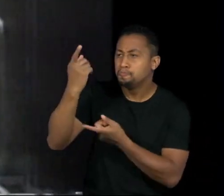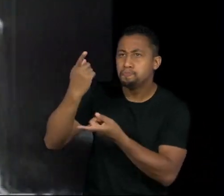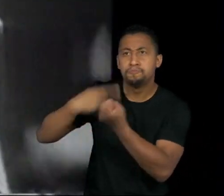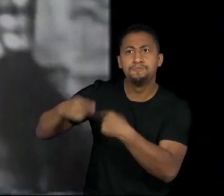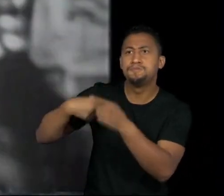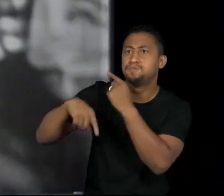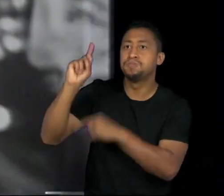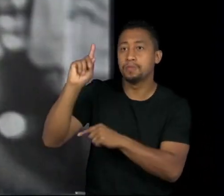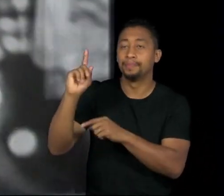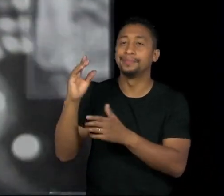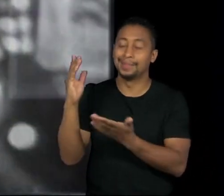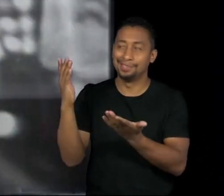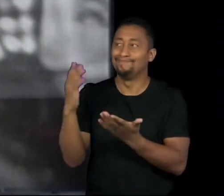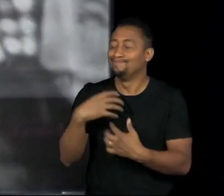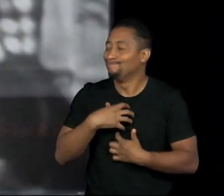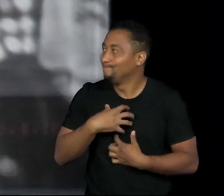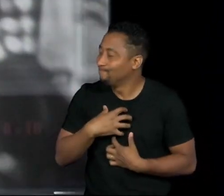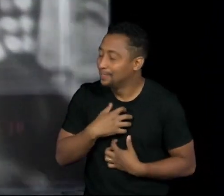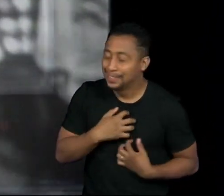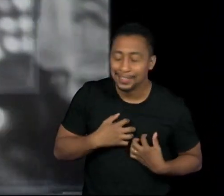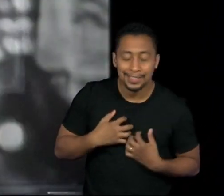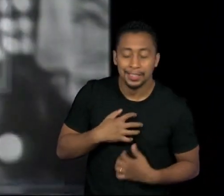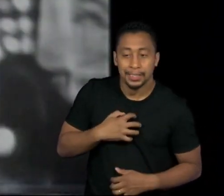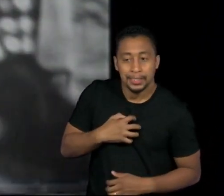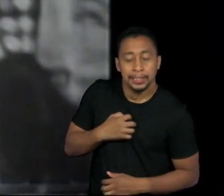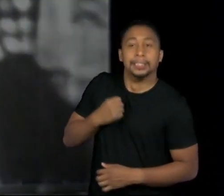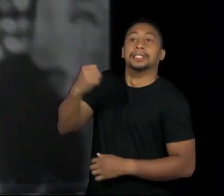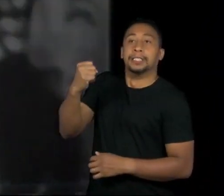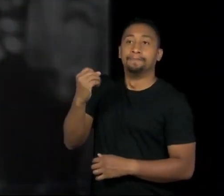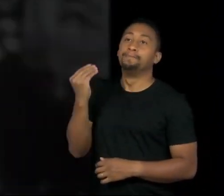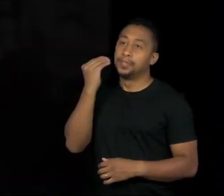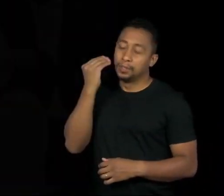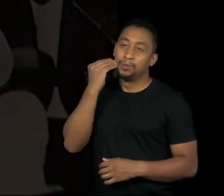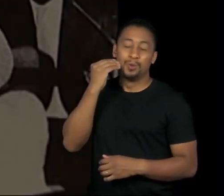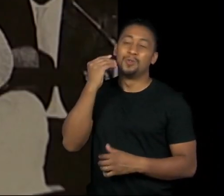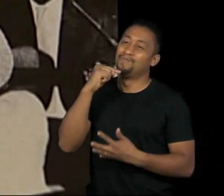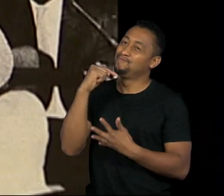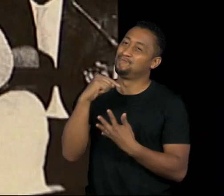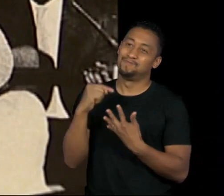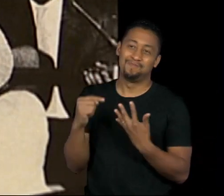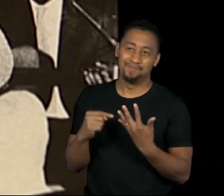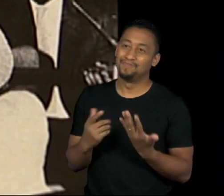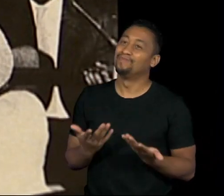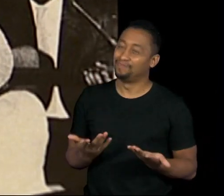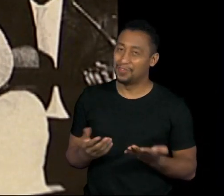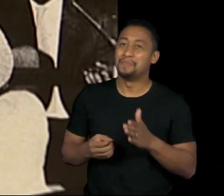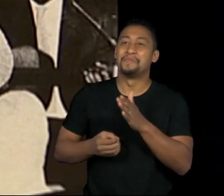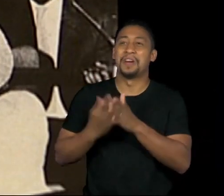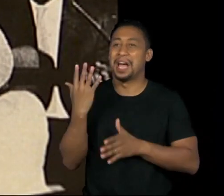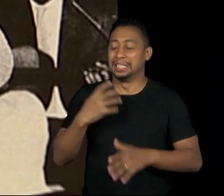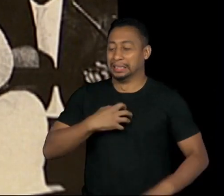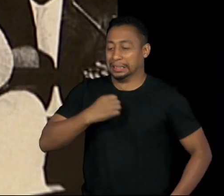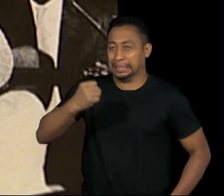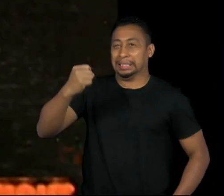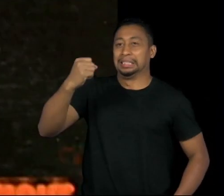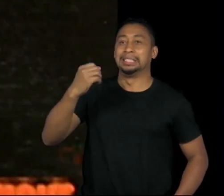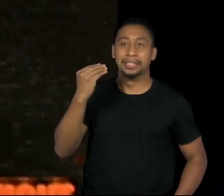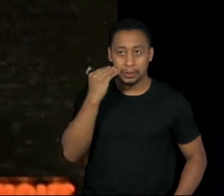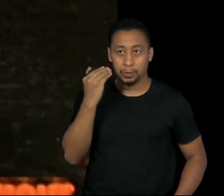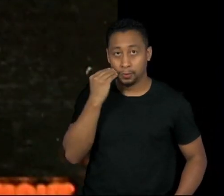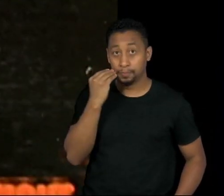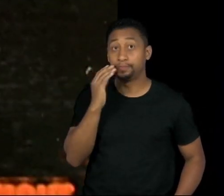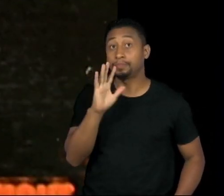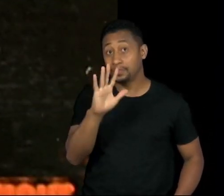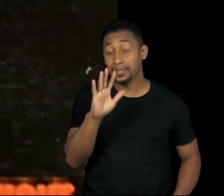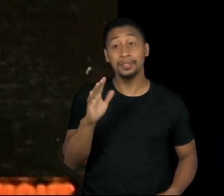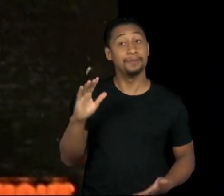carreira, tentou o suicídio por diversas vezes. Considerada pelos críticos uma das maiores